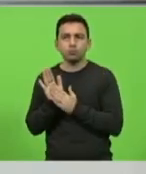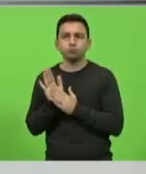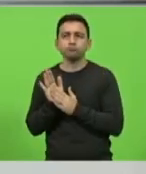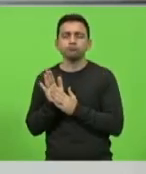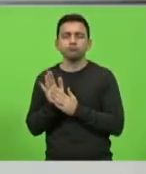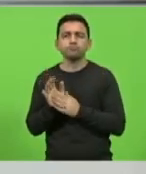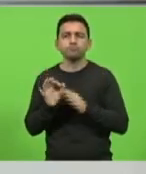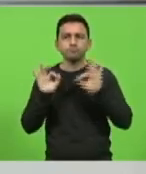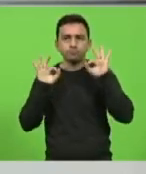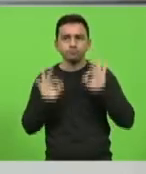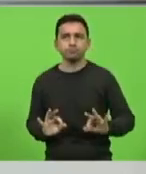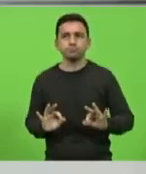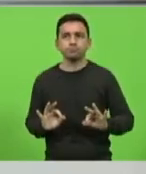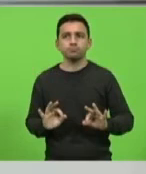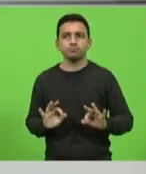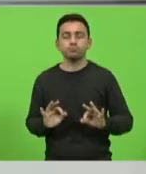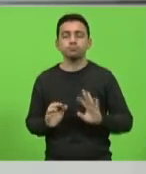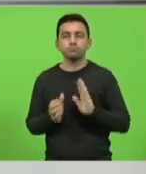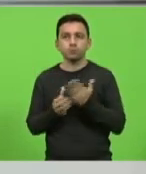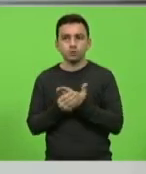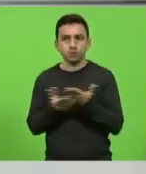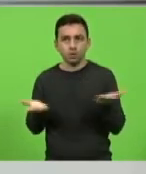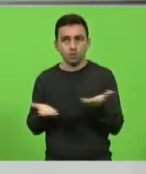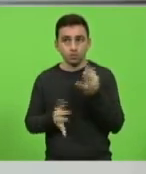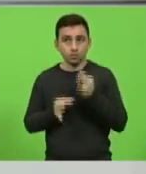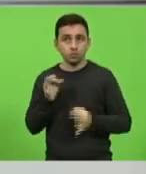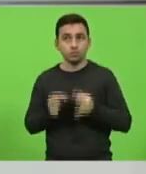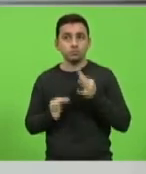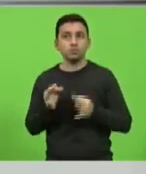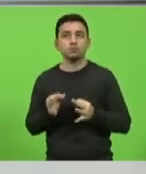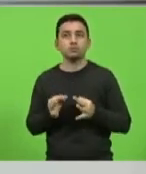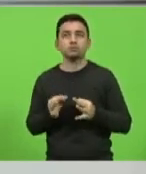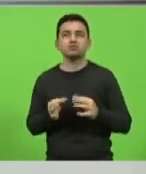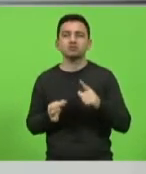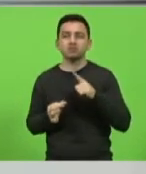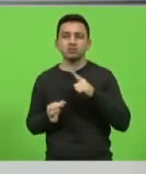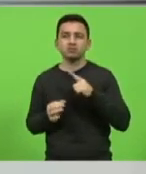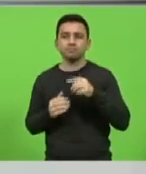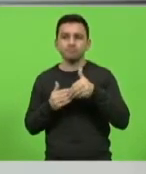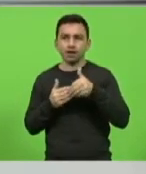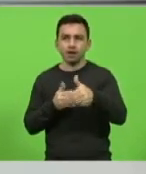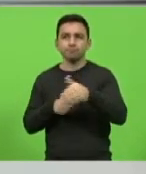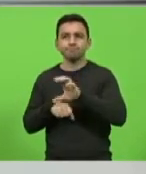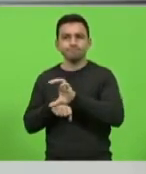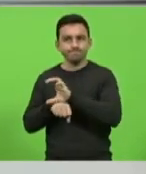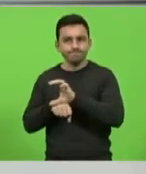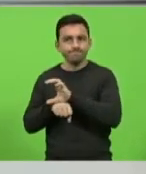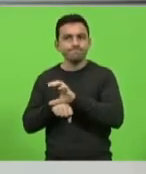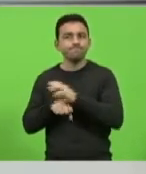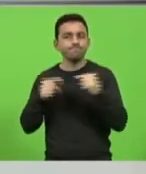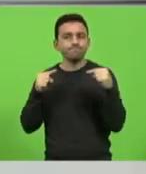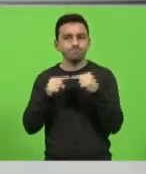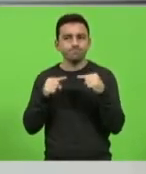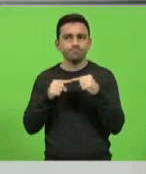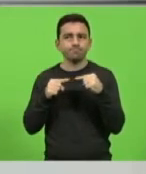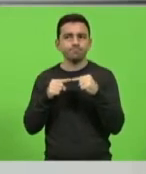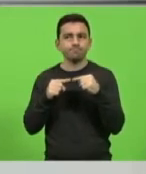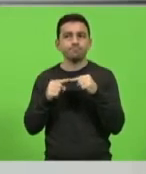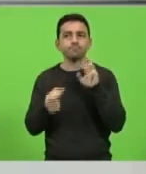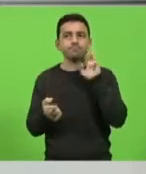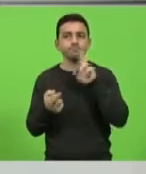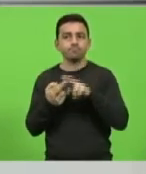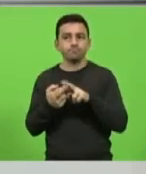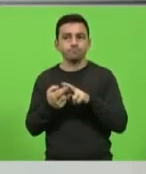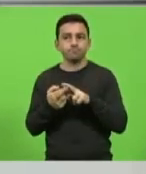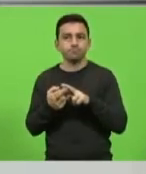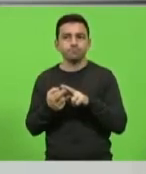que este processo em julgamento tem previsão constitucional, referendada pela doutrina